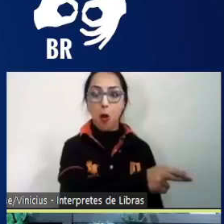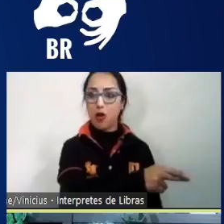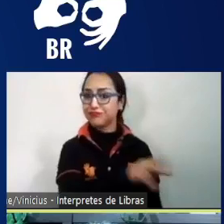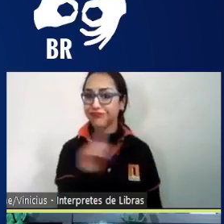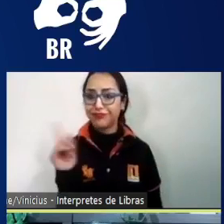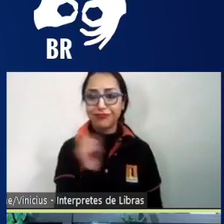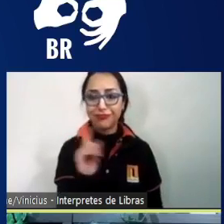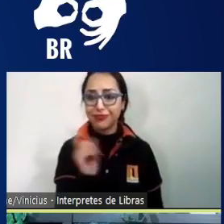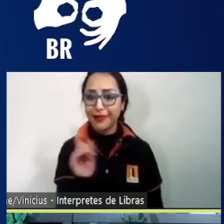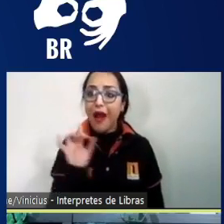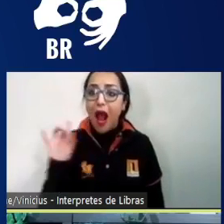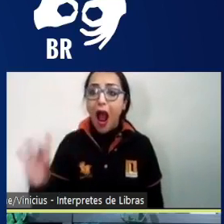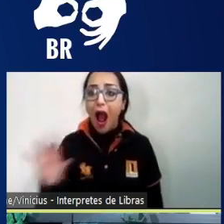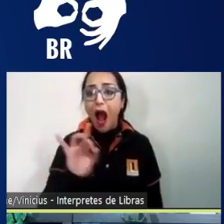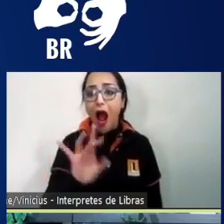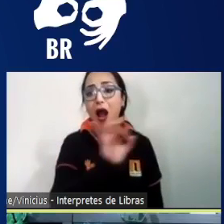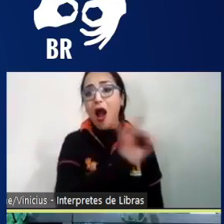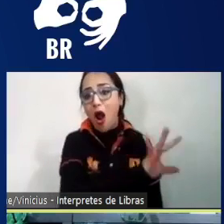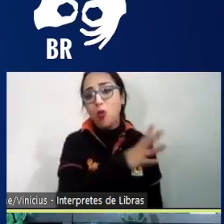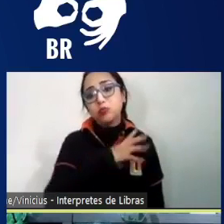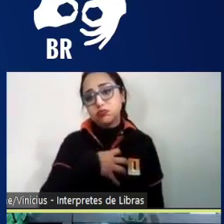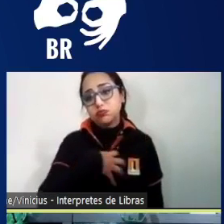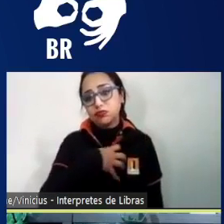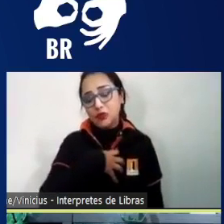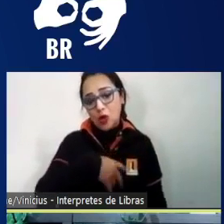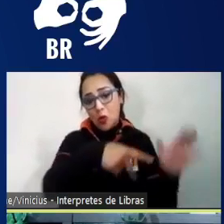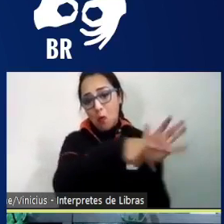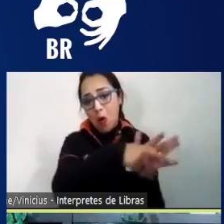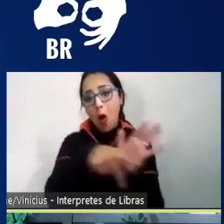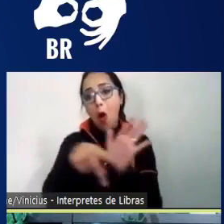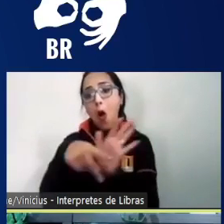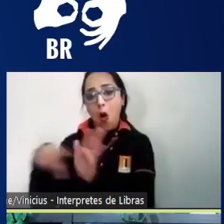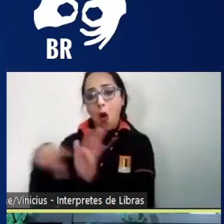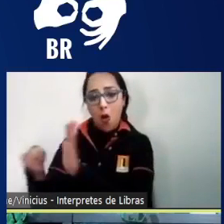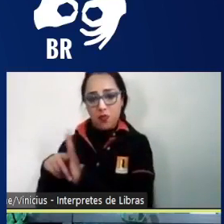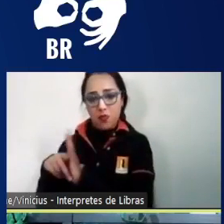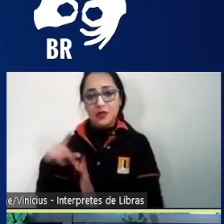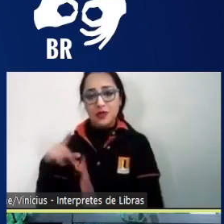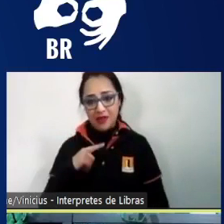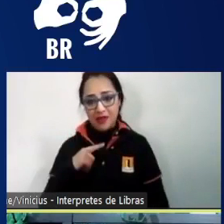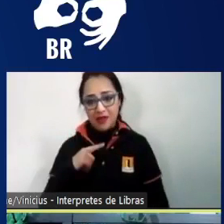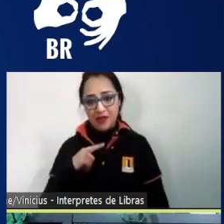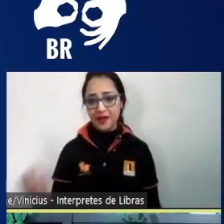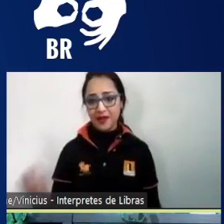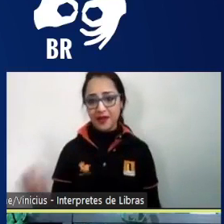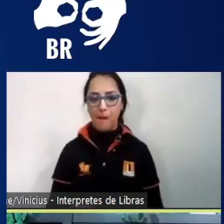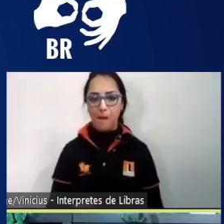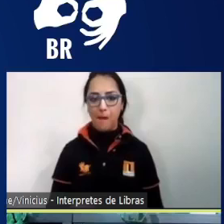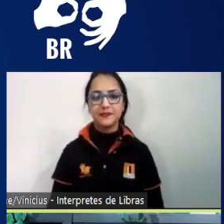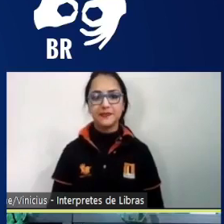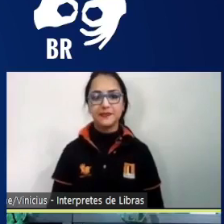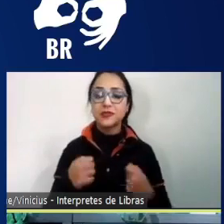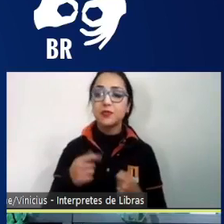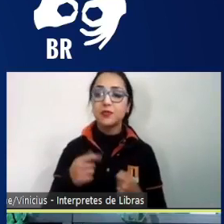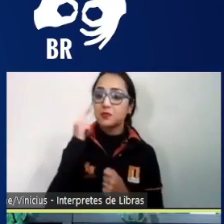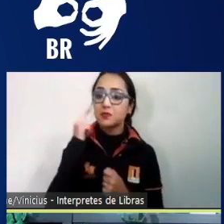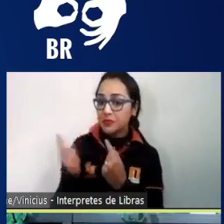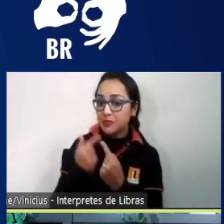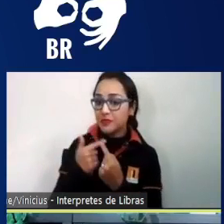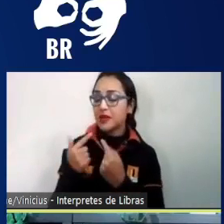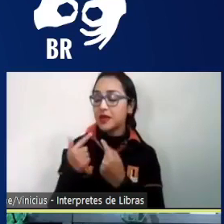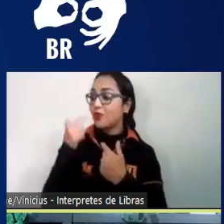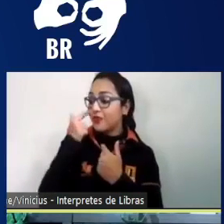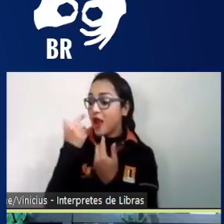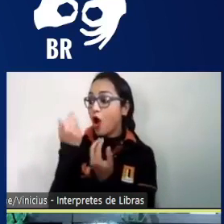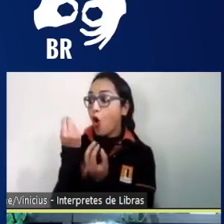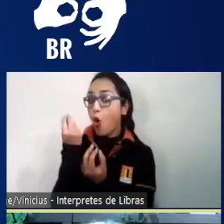organizações. E sim, trabalhar as relações interpessoais, desenvolvendo um